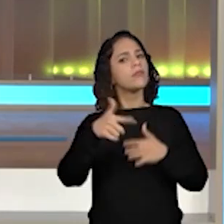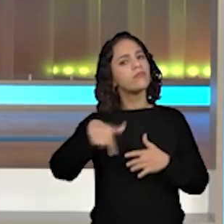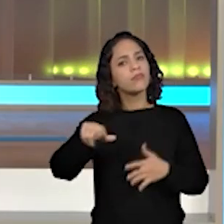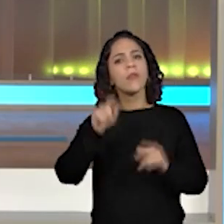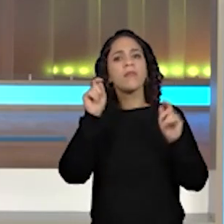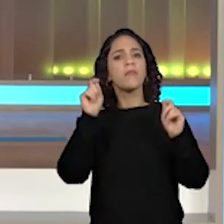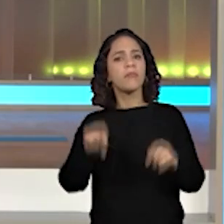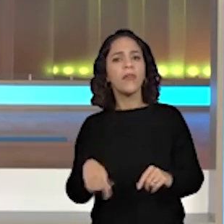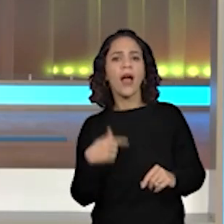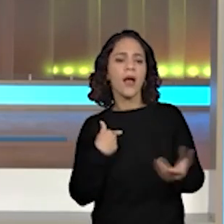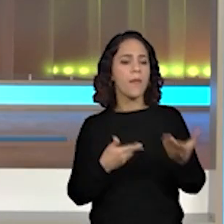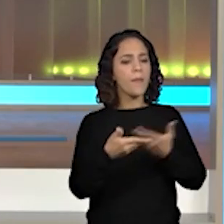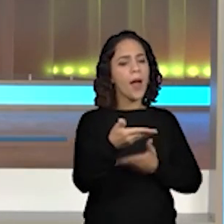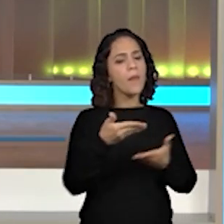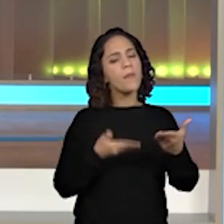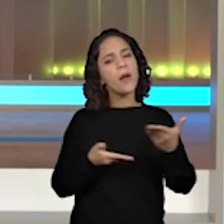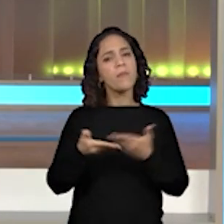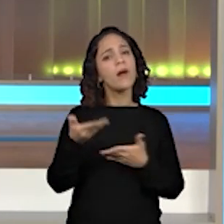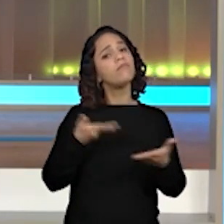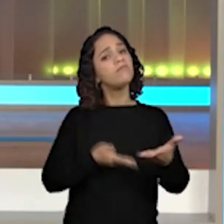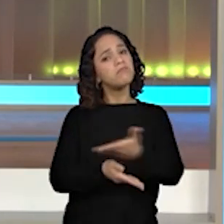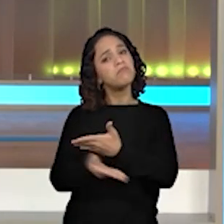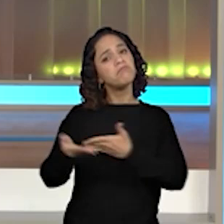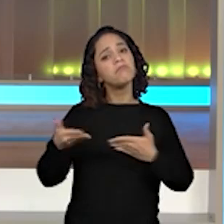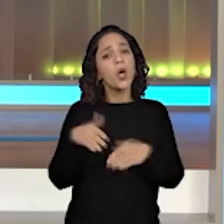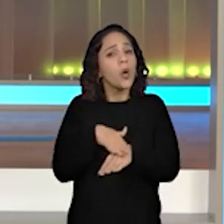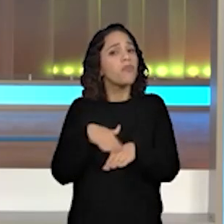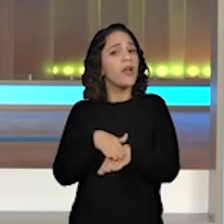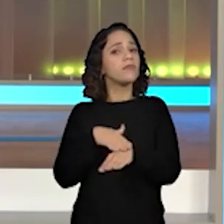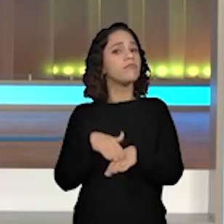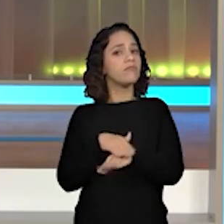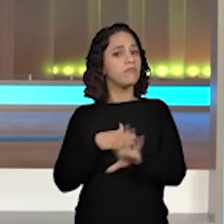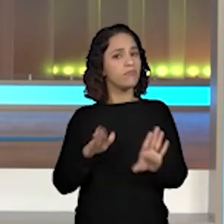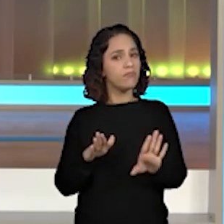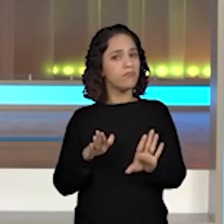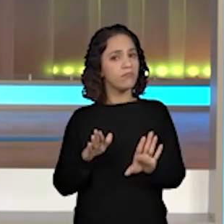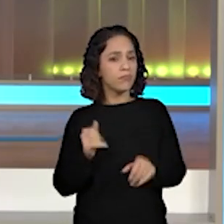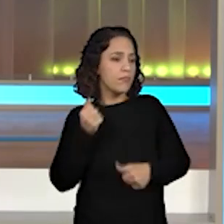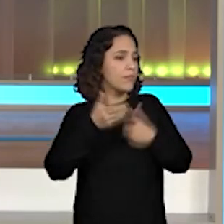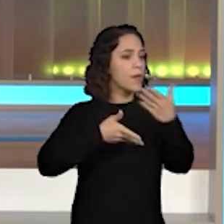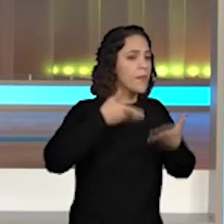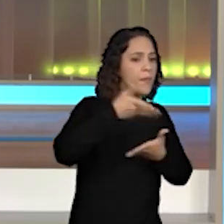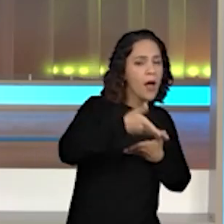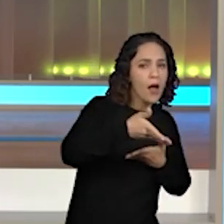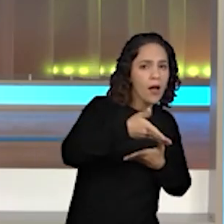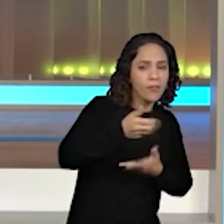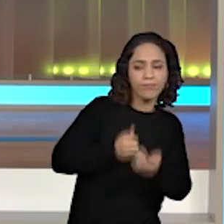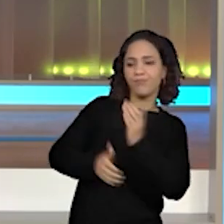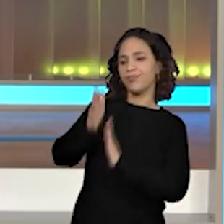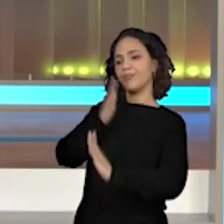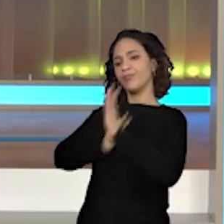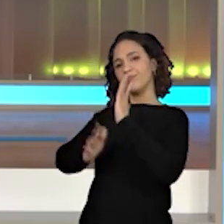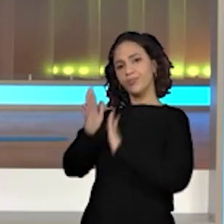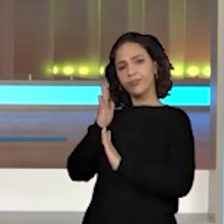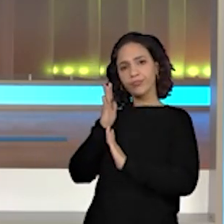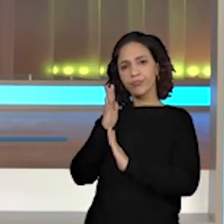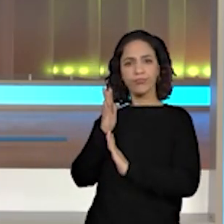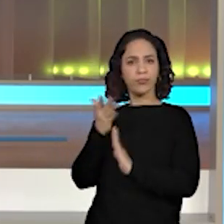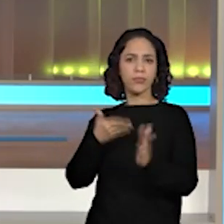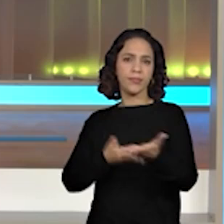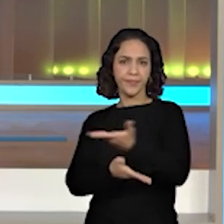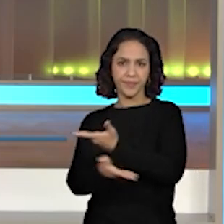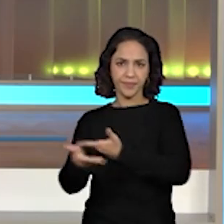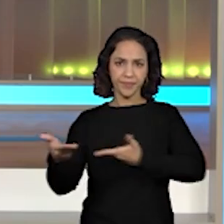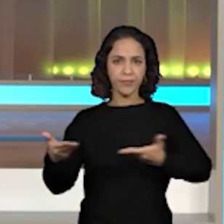falar novamente. E acontece um diálogo. Um fala, o outro escuta, há uma interação. As duas